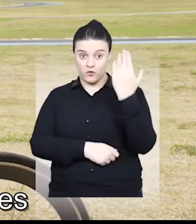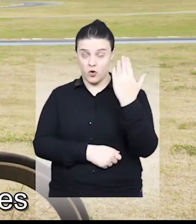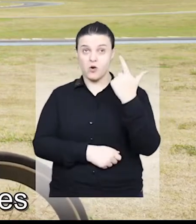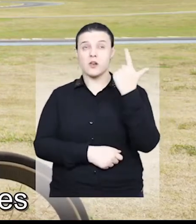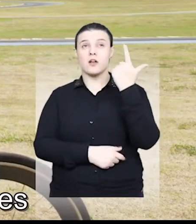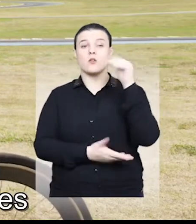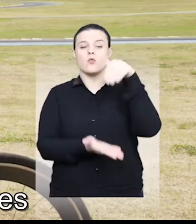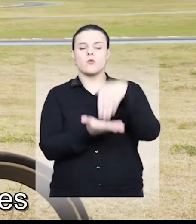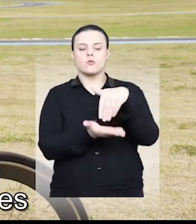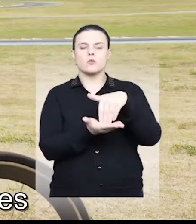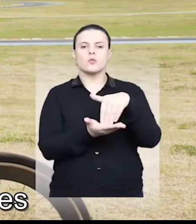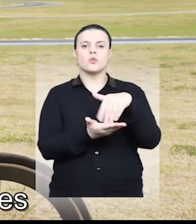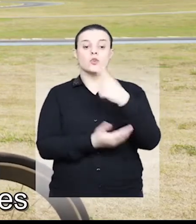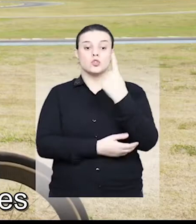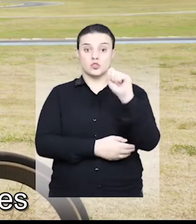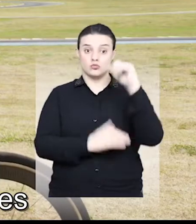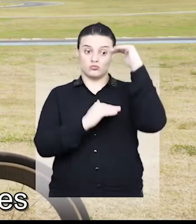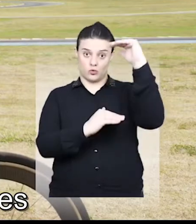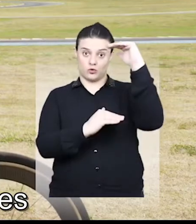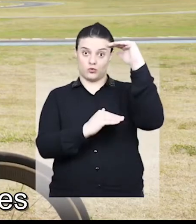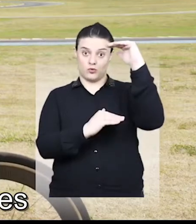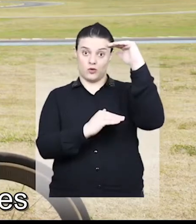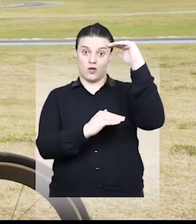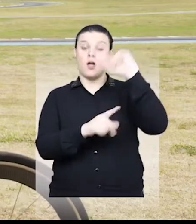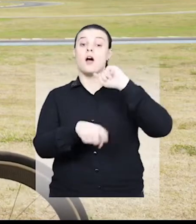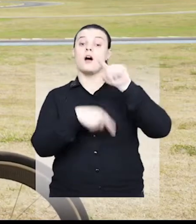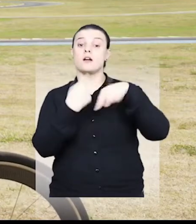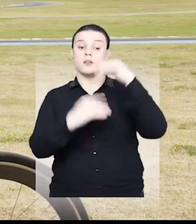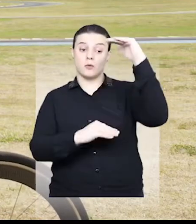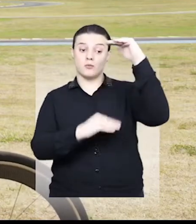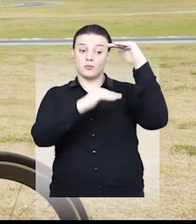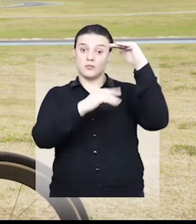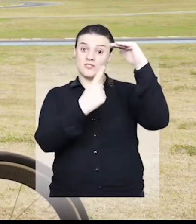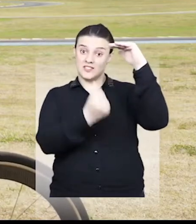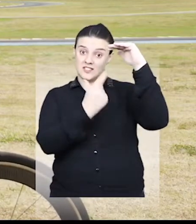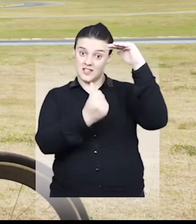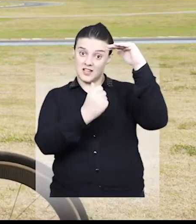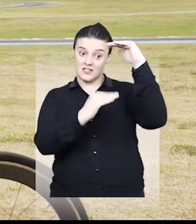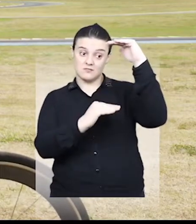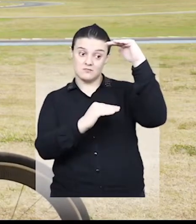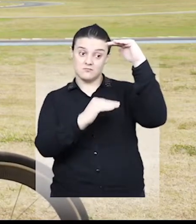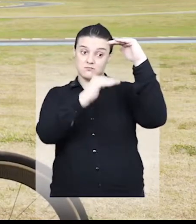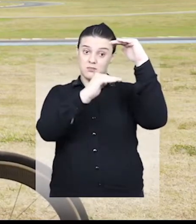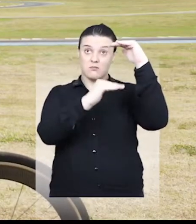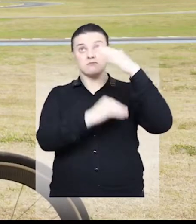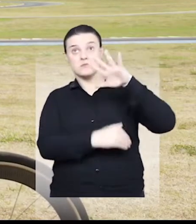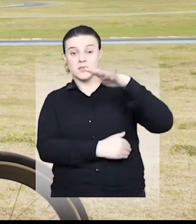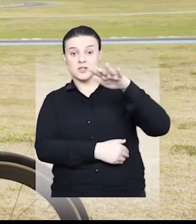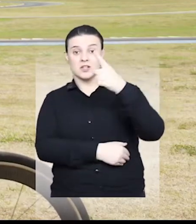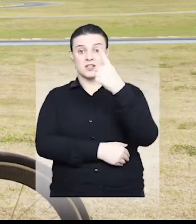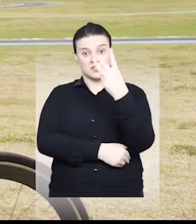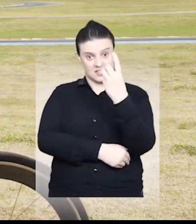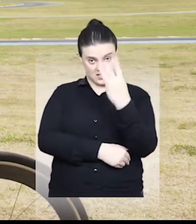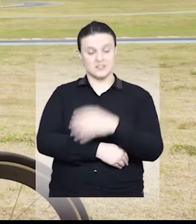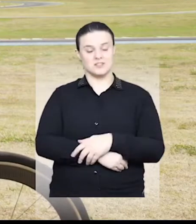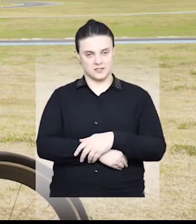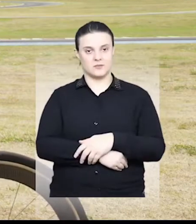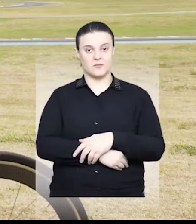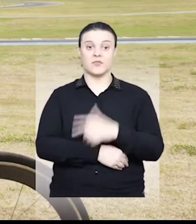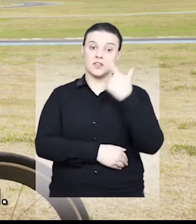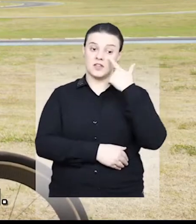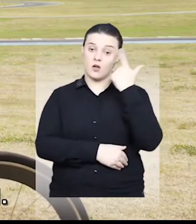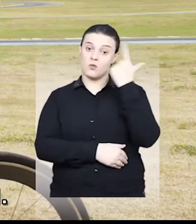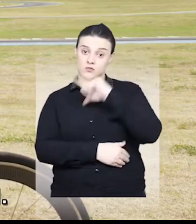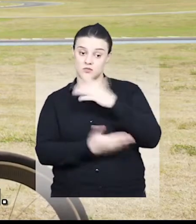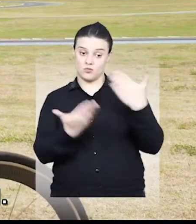eu terminei entre os 18 melhores, aí depois 16, e esse ano eu devo terminar ali entre os 13, né,